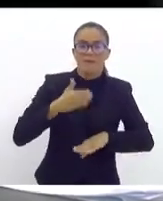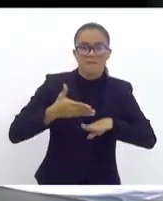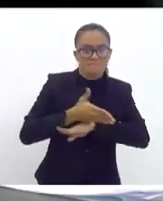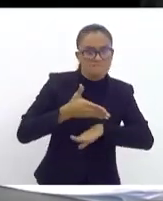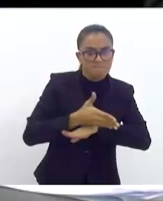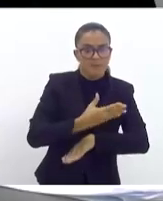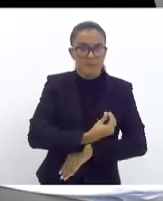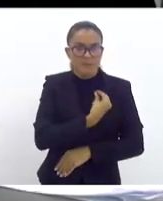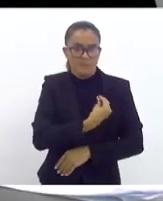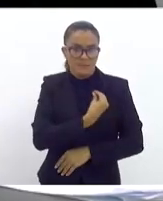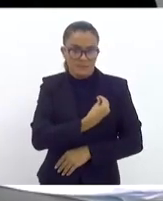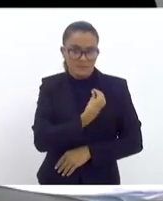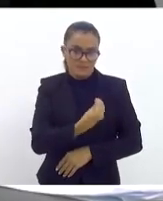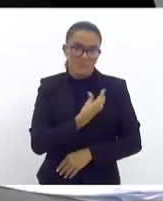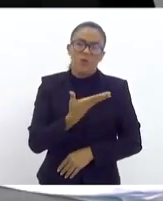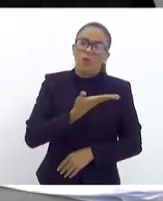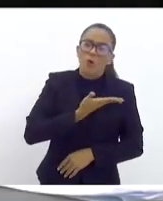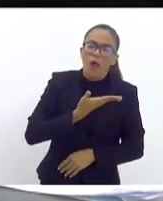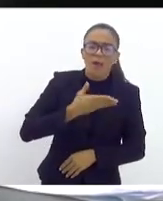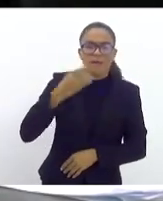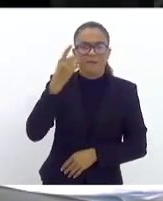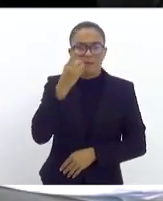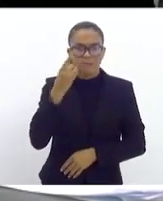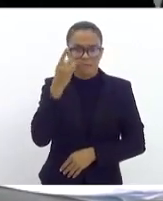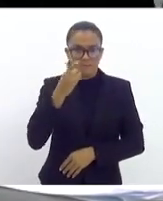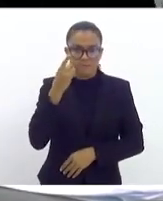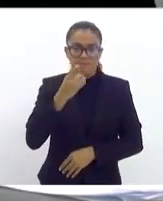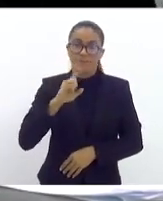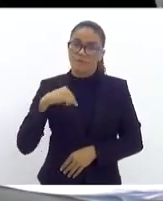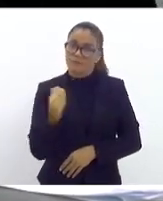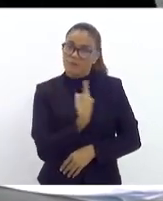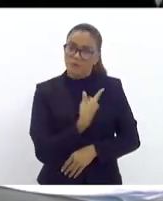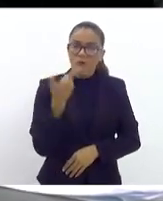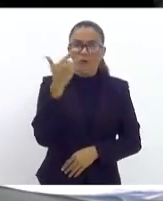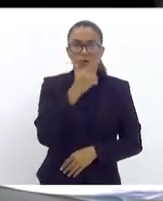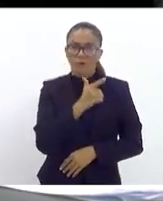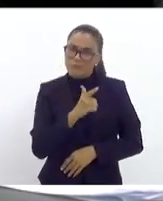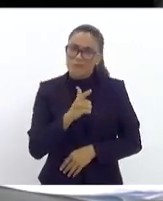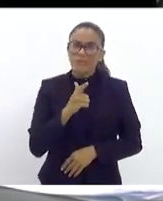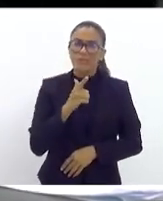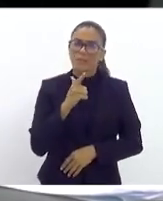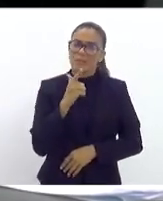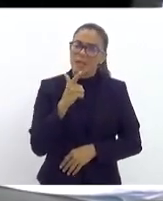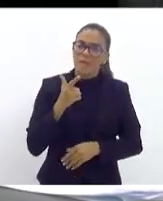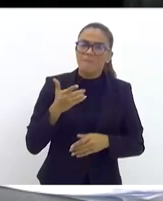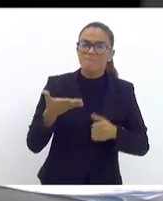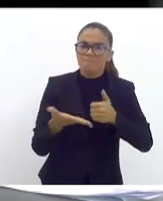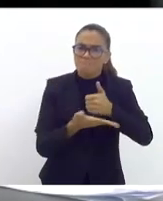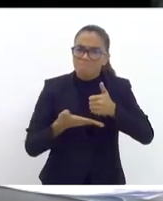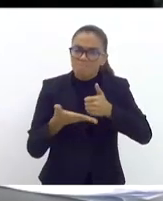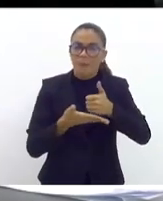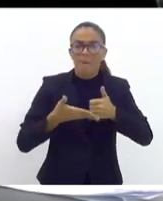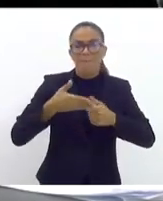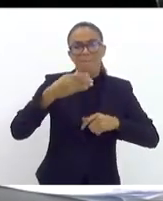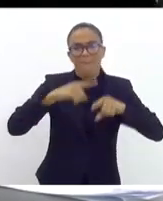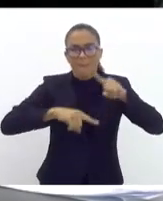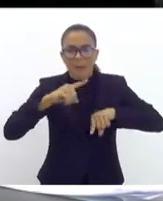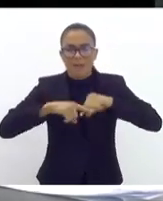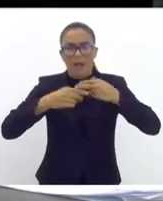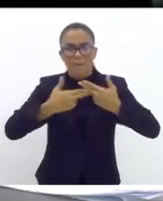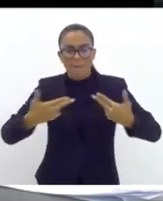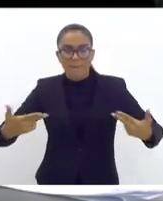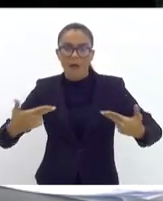dos colegas deputados né pra gente ter conteúdo para poder levar pro plenário e não deixar